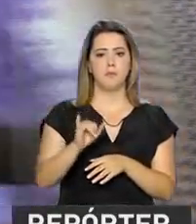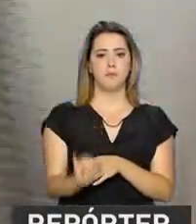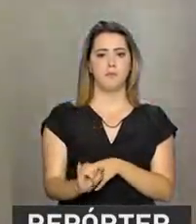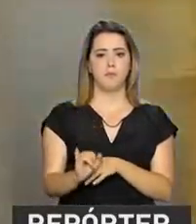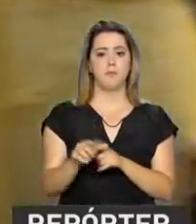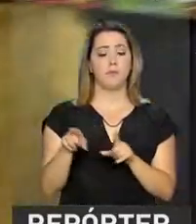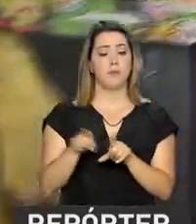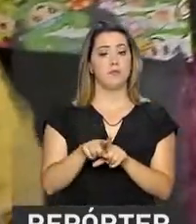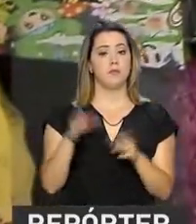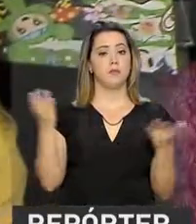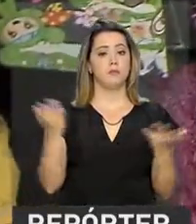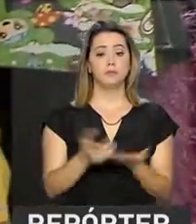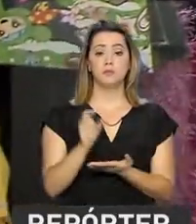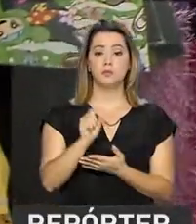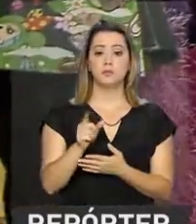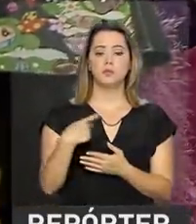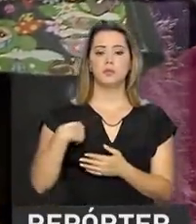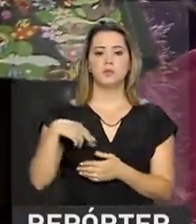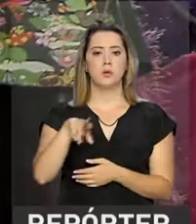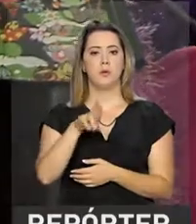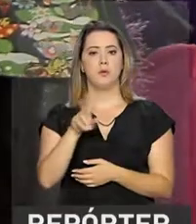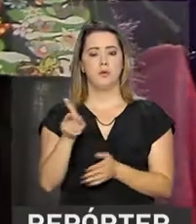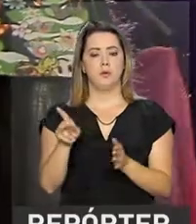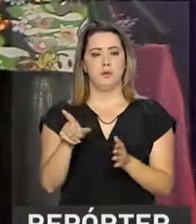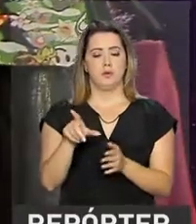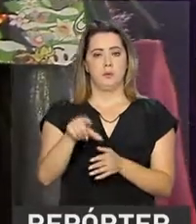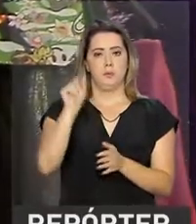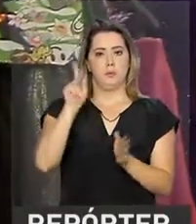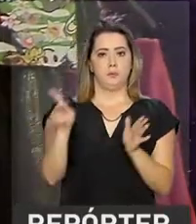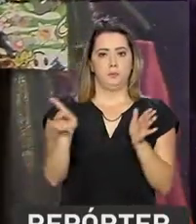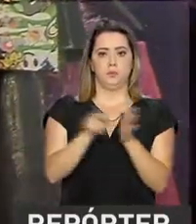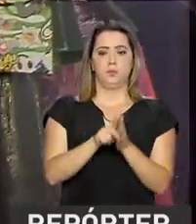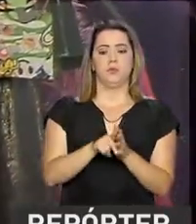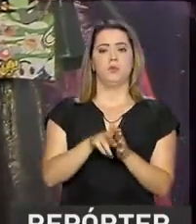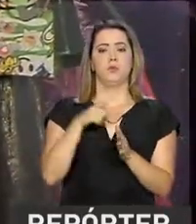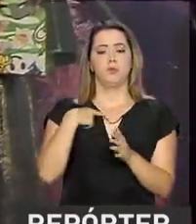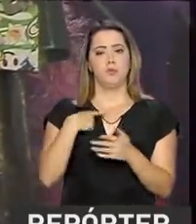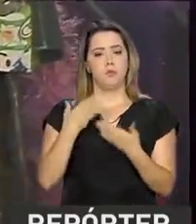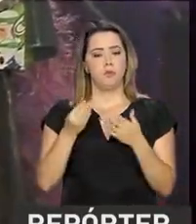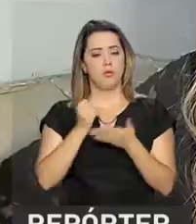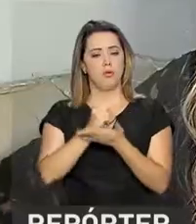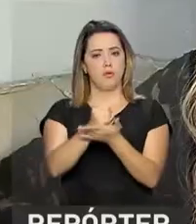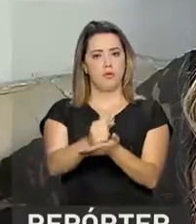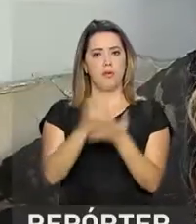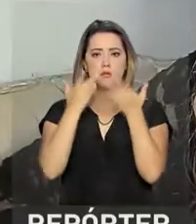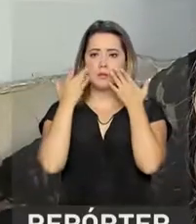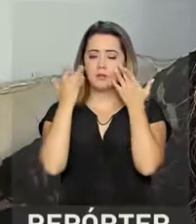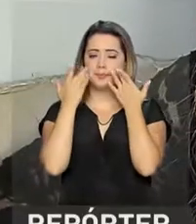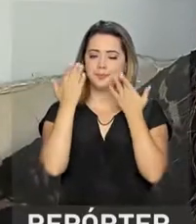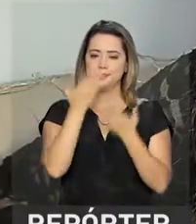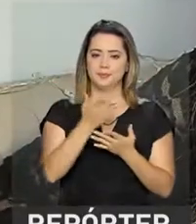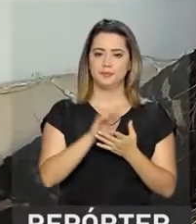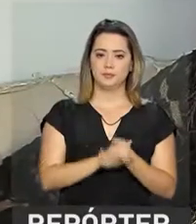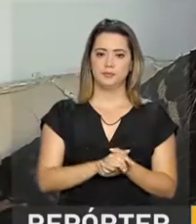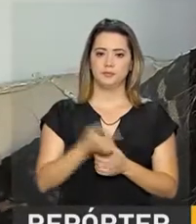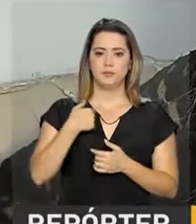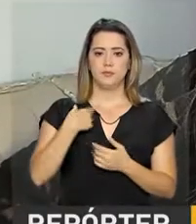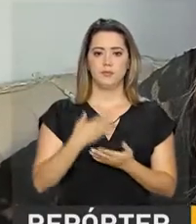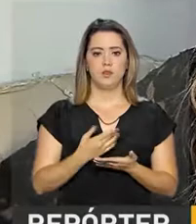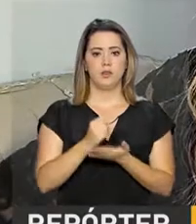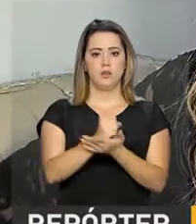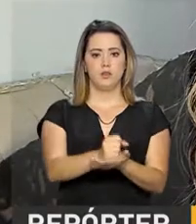e agora é dona do próprio negócio que presta serviços artísticos eu prestei um serviço a uma grande livraria